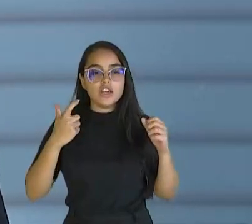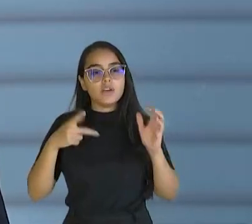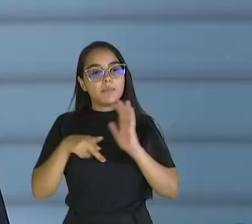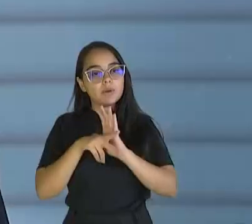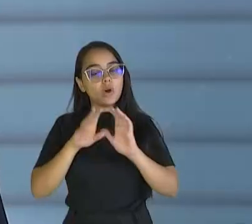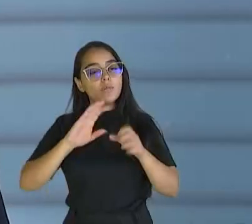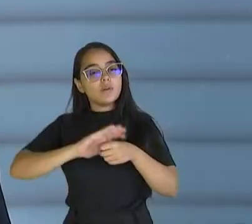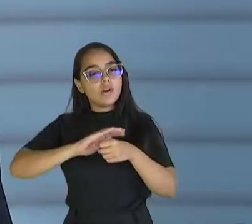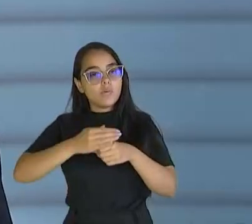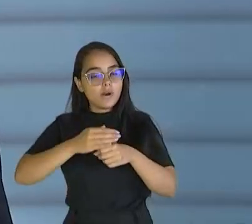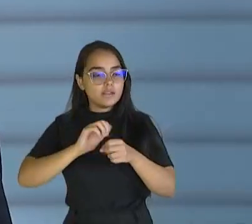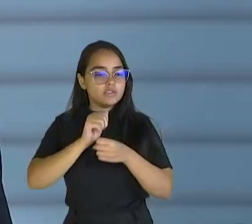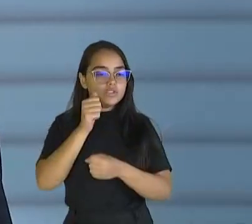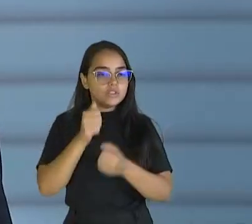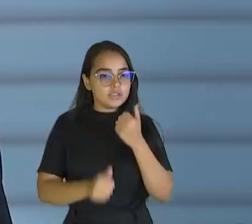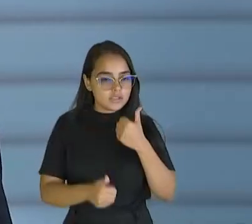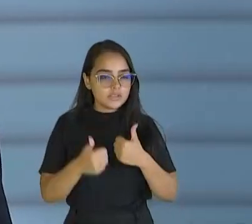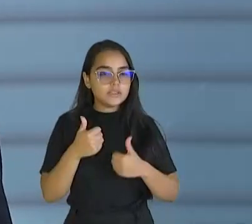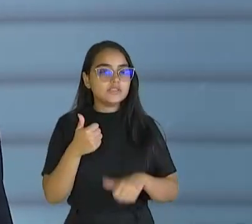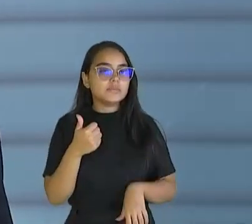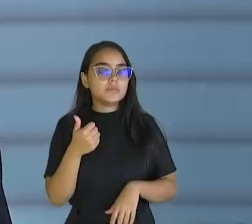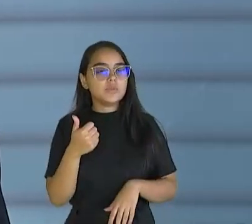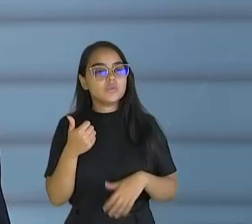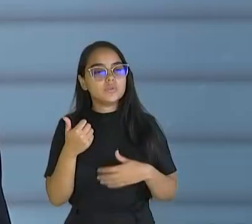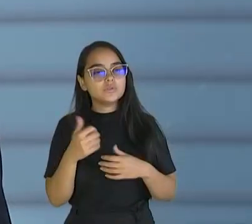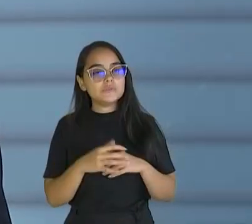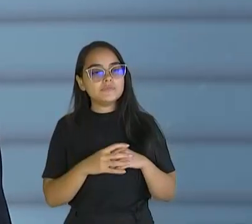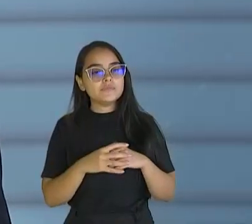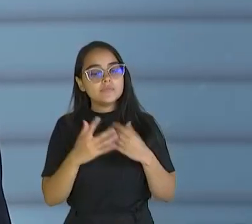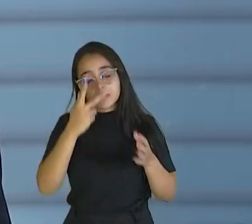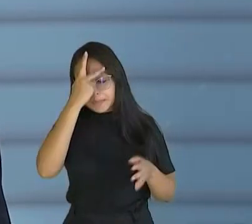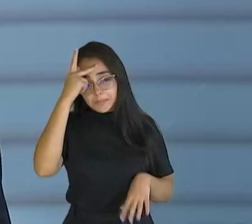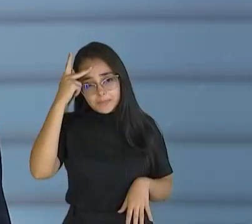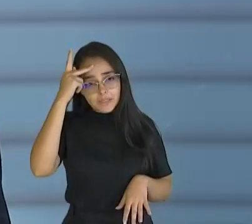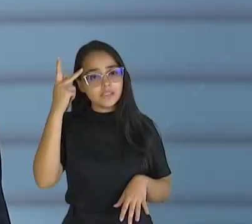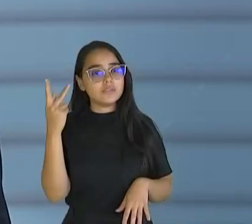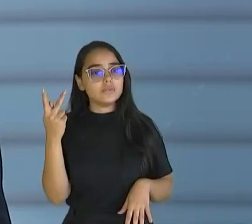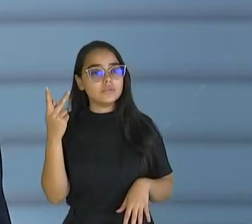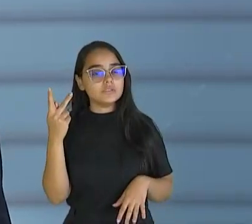Tem o SESC, tem o SENAC, tem, sim, a FIEC e pessoas mesmo, uhum,